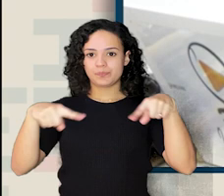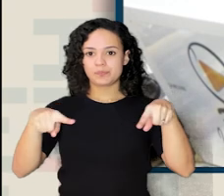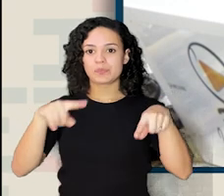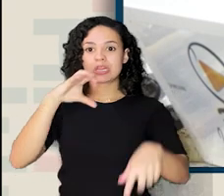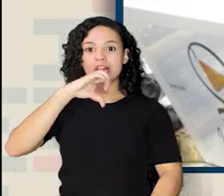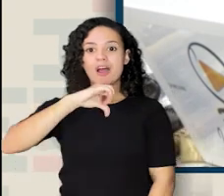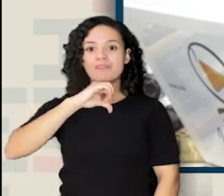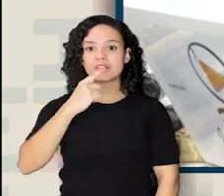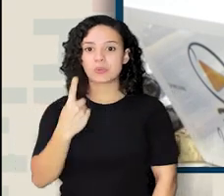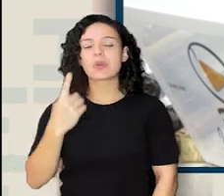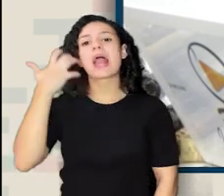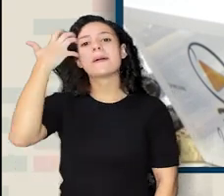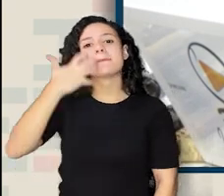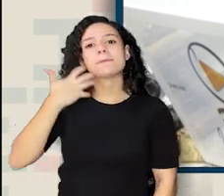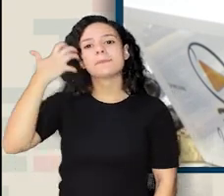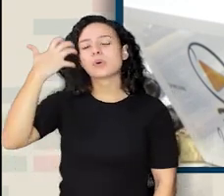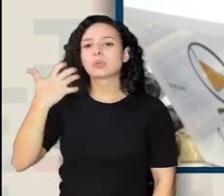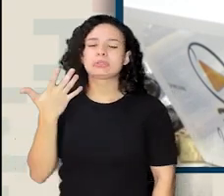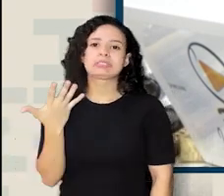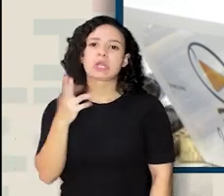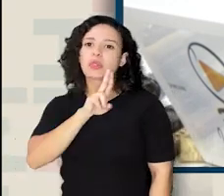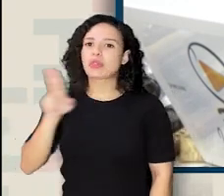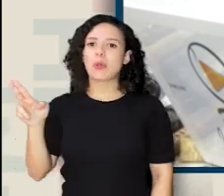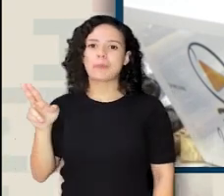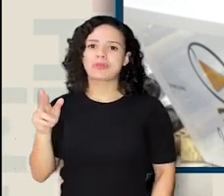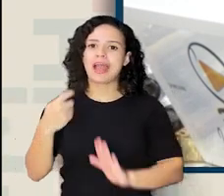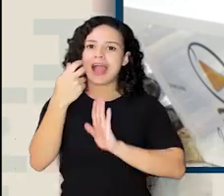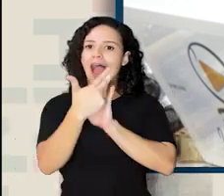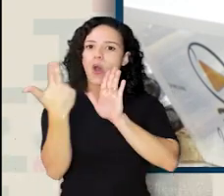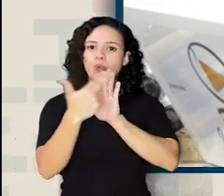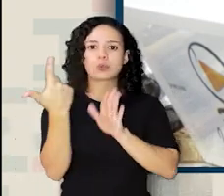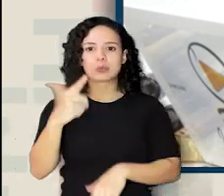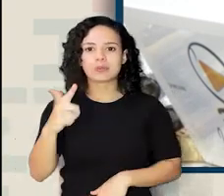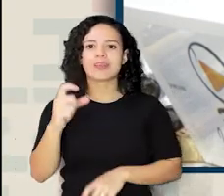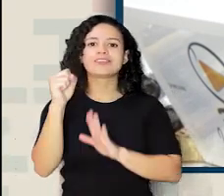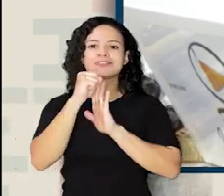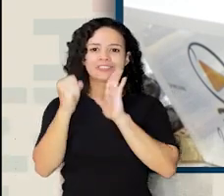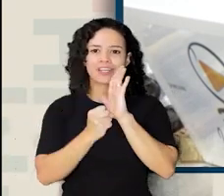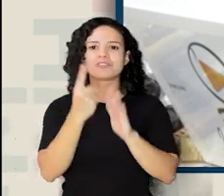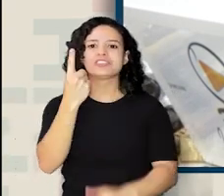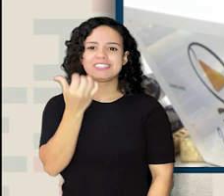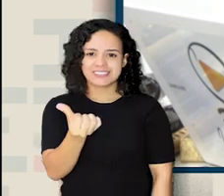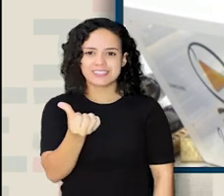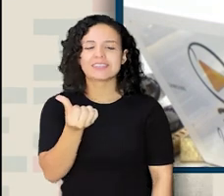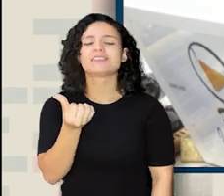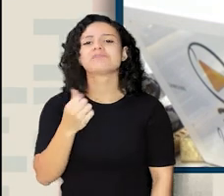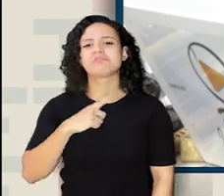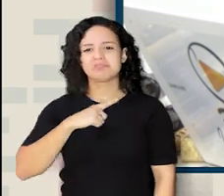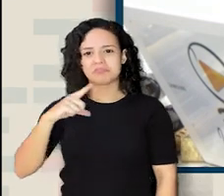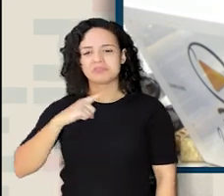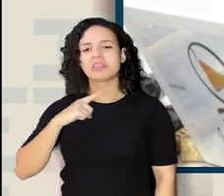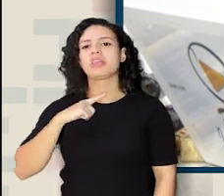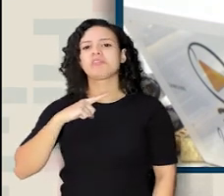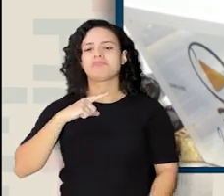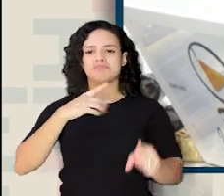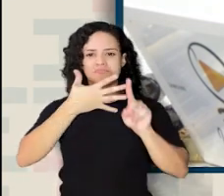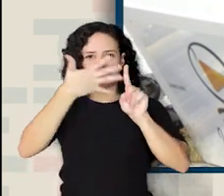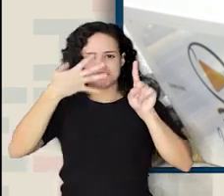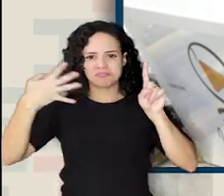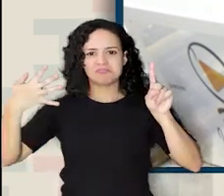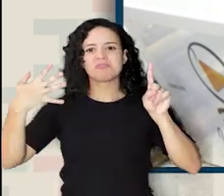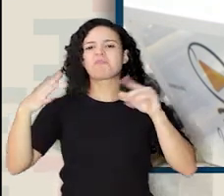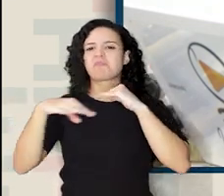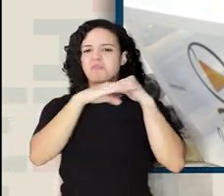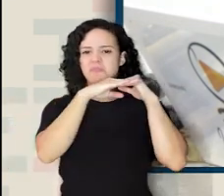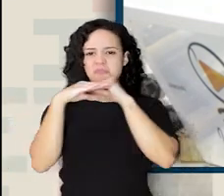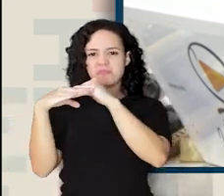Já o exemplo de baixo, o 91, que é uma melodia anônima do século XVI, né, ela está numa altura como se fosse